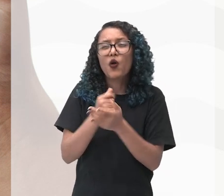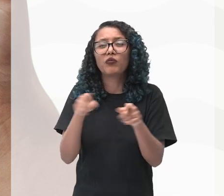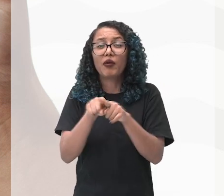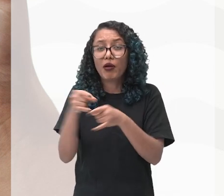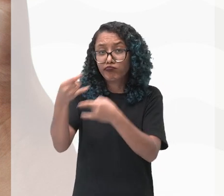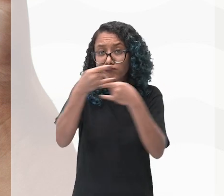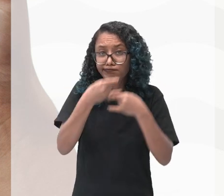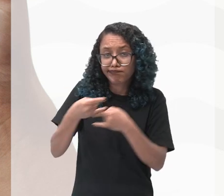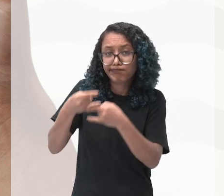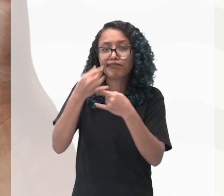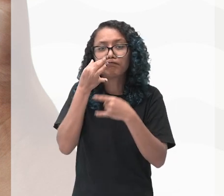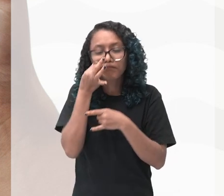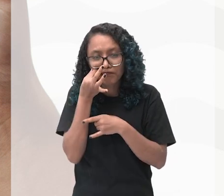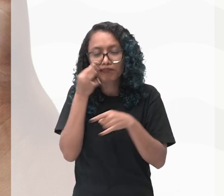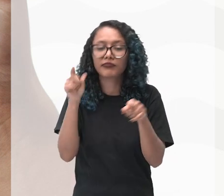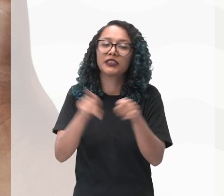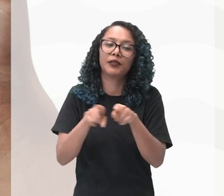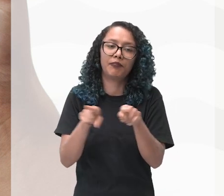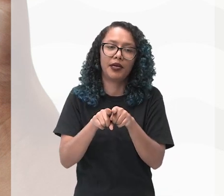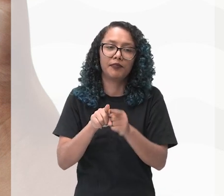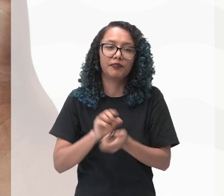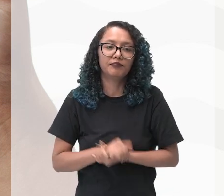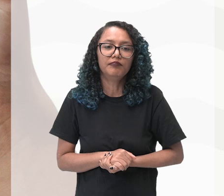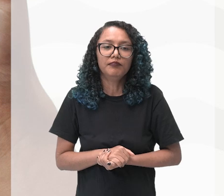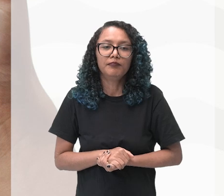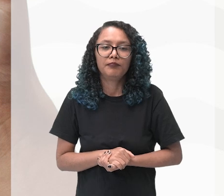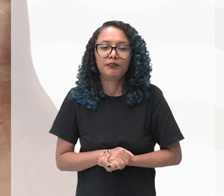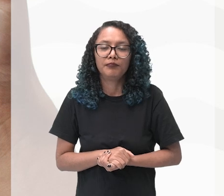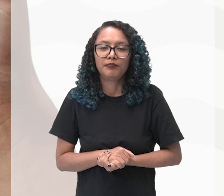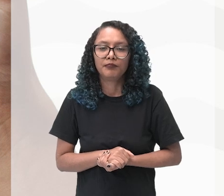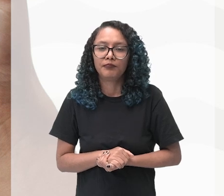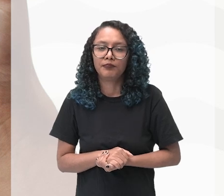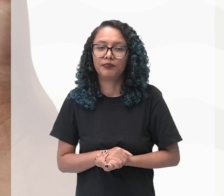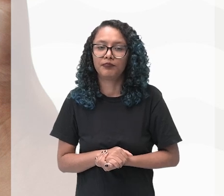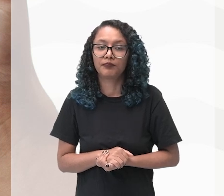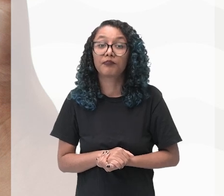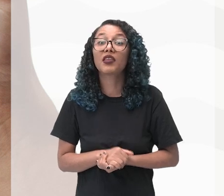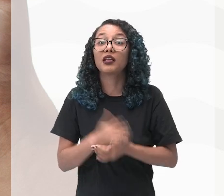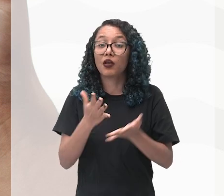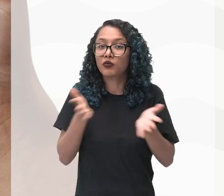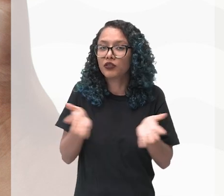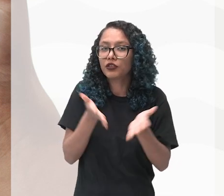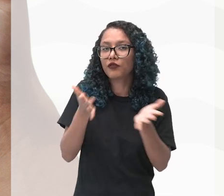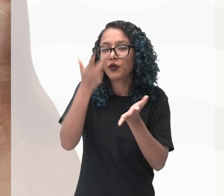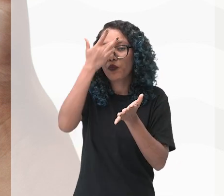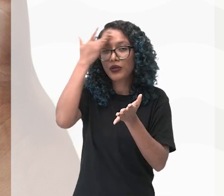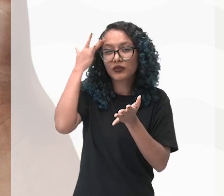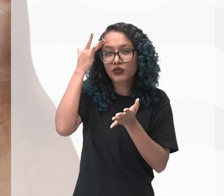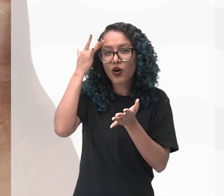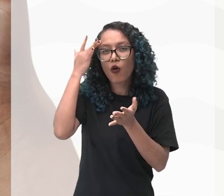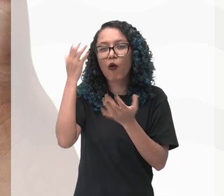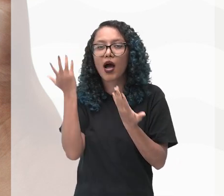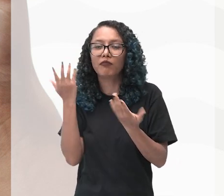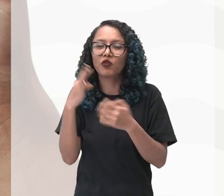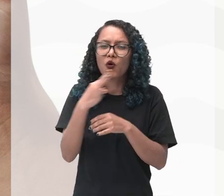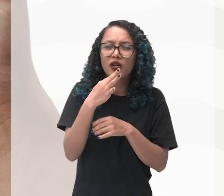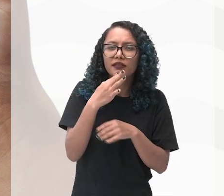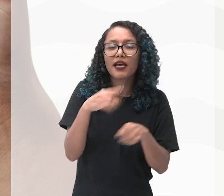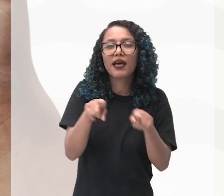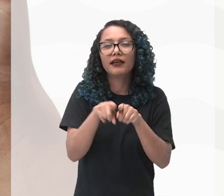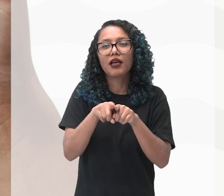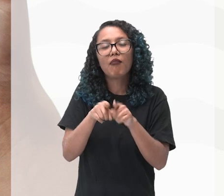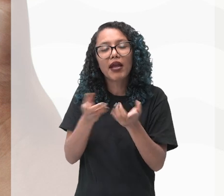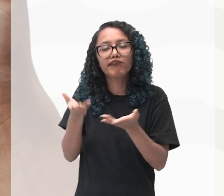memes, músicas, jogos e transmissões ao vivo. Então, essas redes incentivam